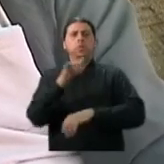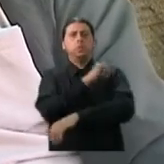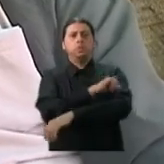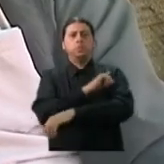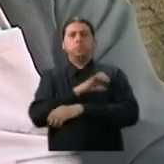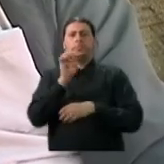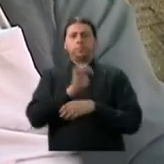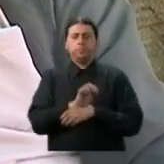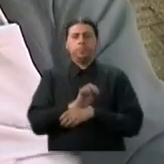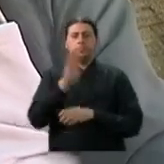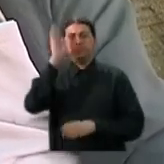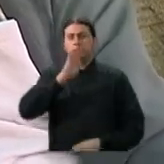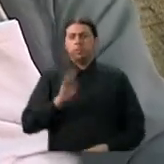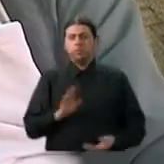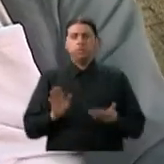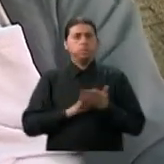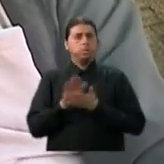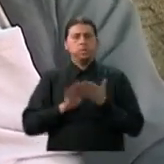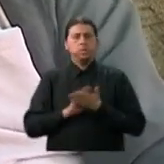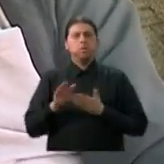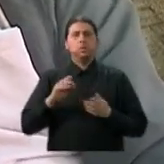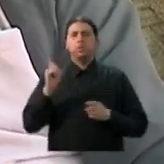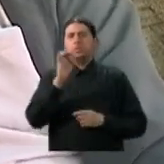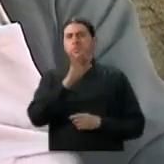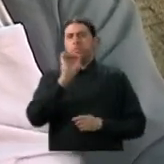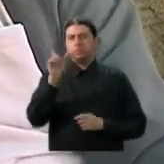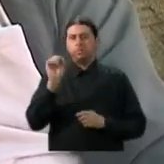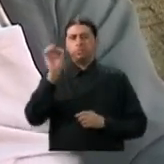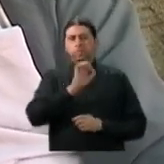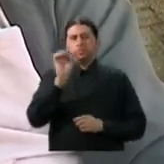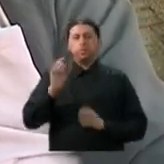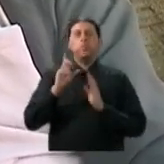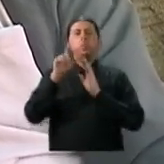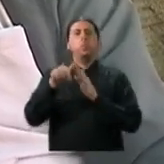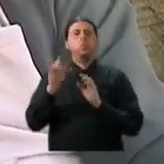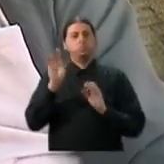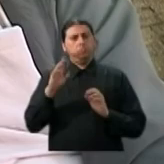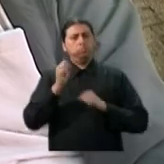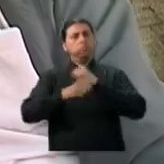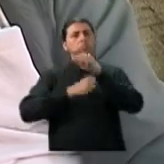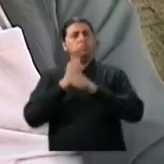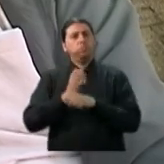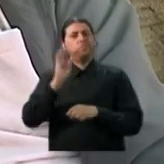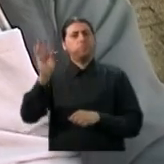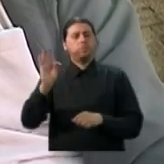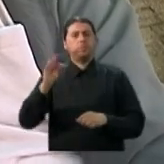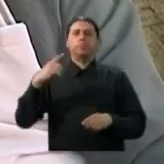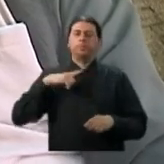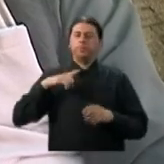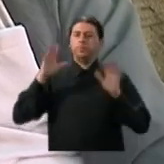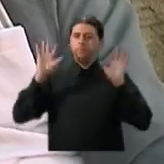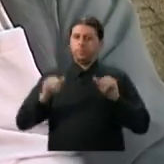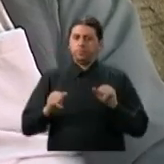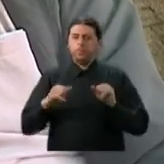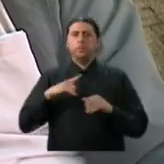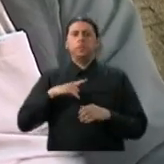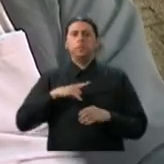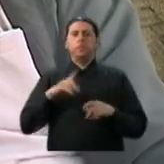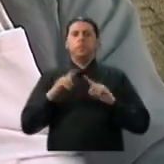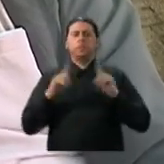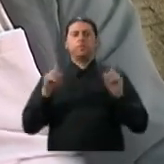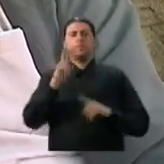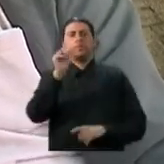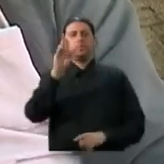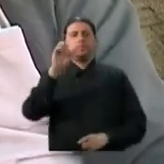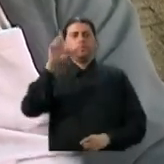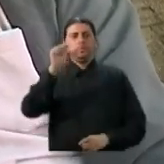No Brasil, elas não foram erradicadas, só foram erradicadas muito mais tarde. Então, a varíola começou a ter uma campanha realmente de vacinação em massa